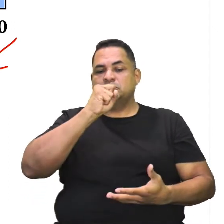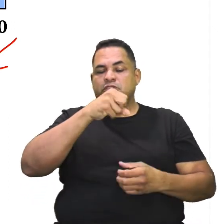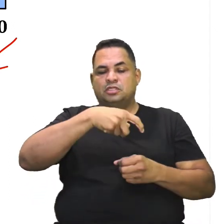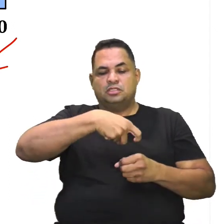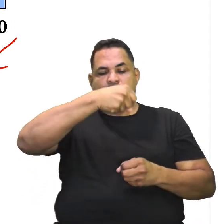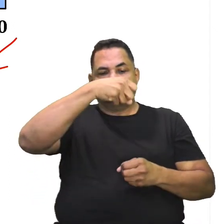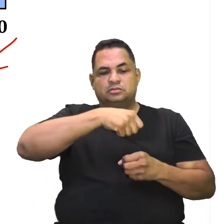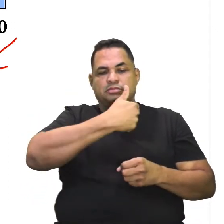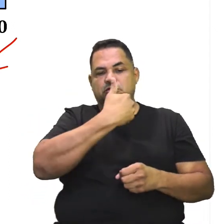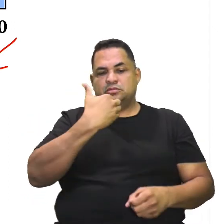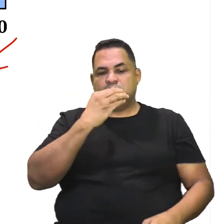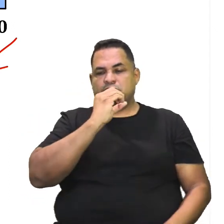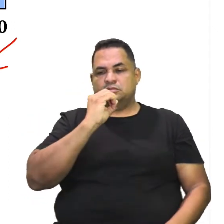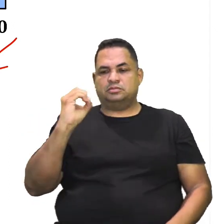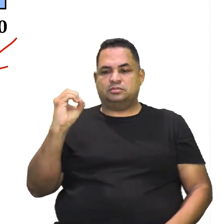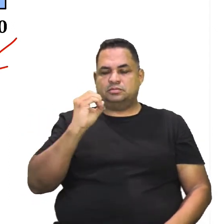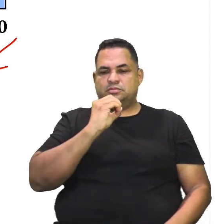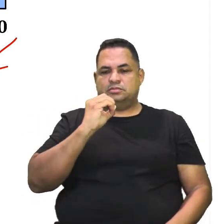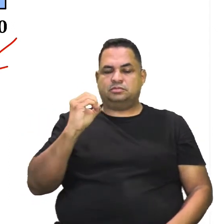Então, restará cerca de